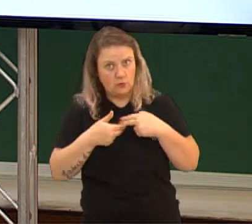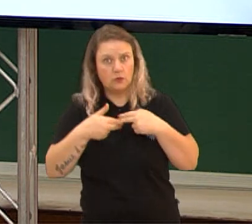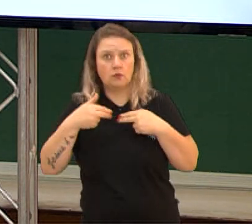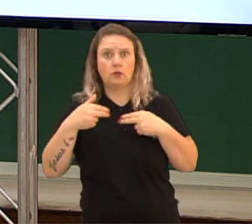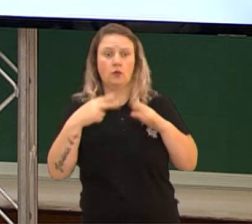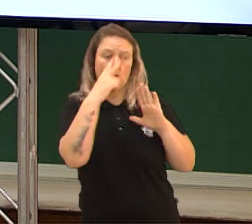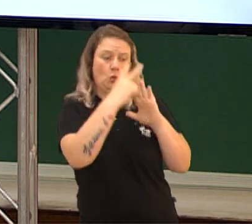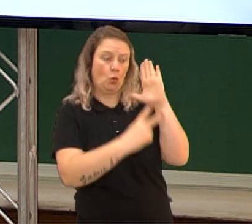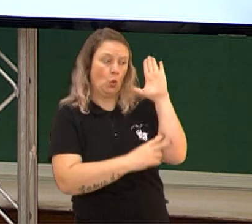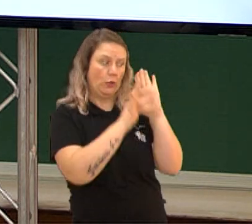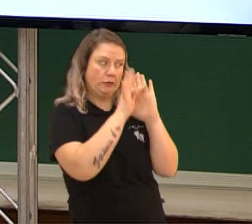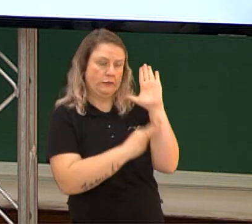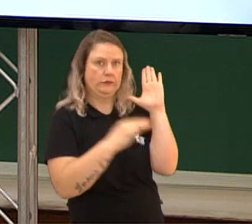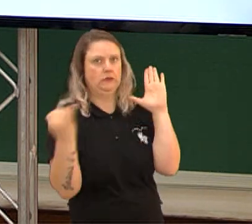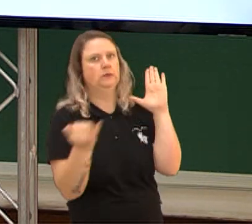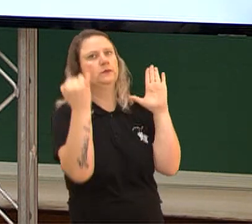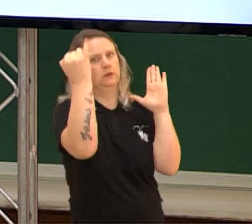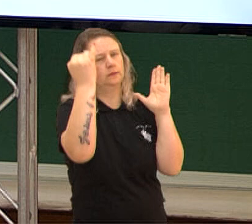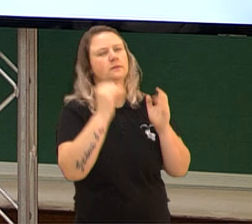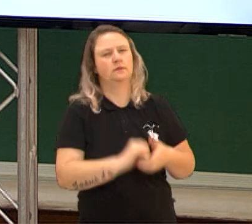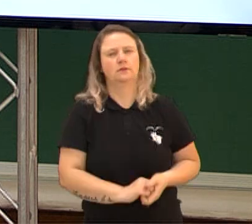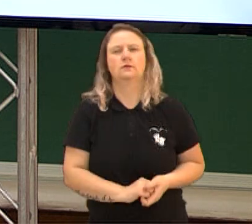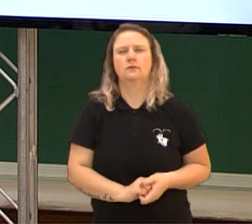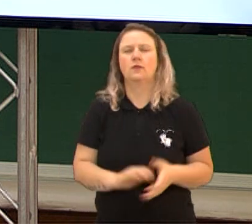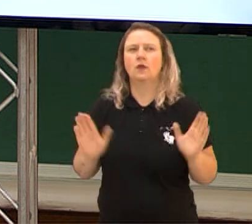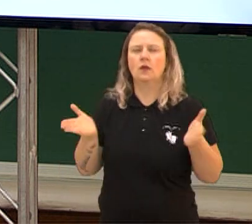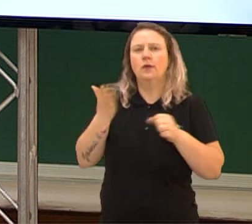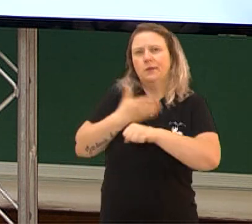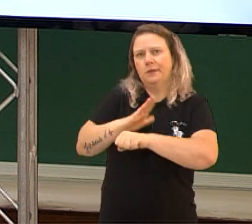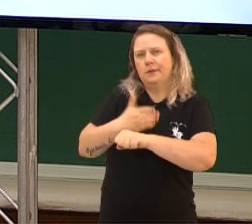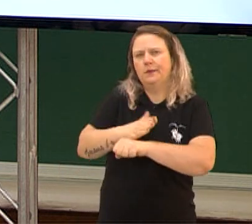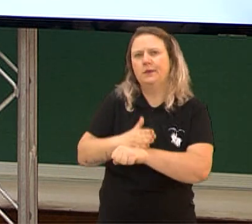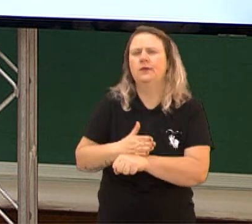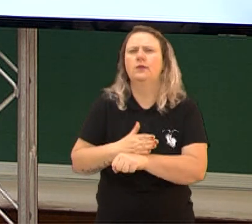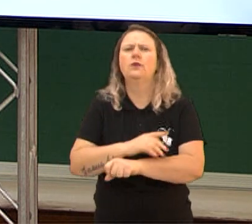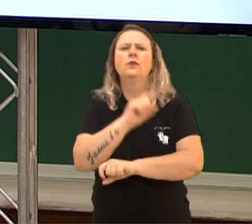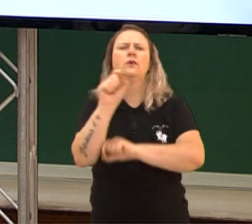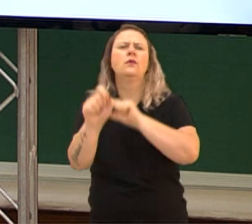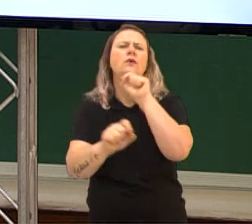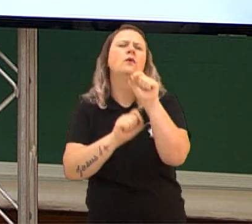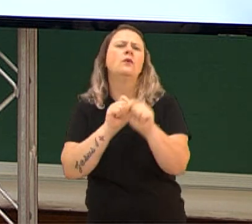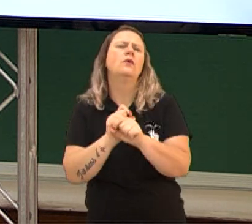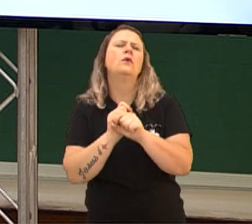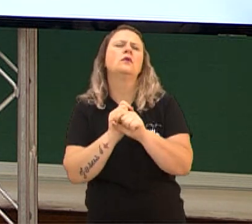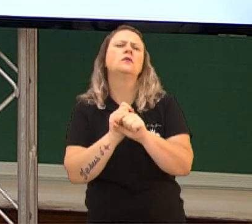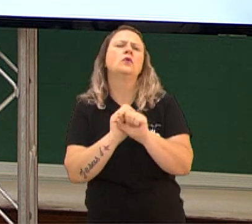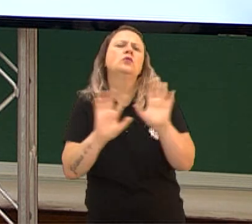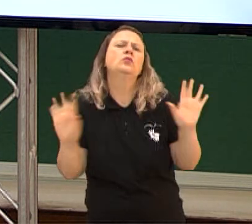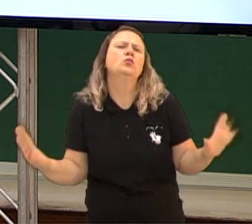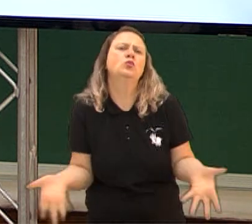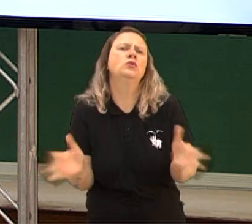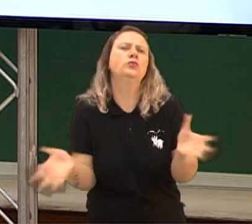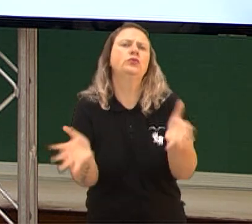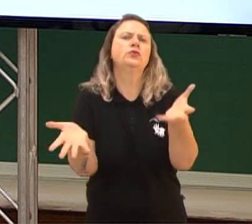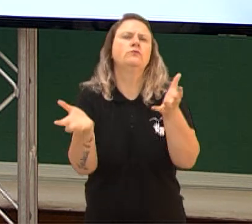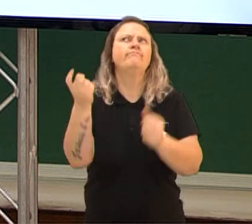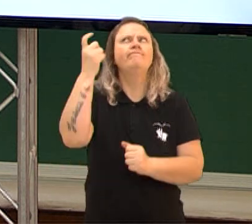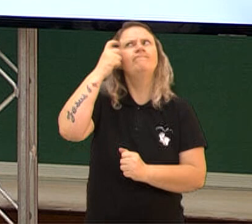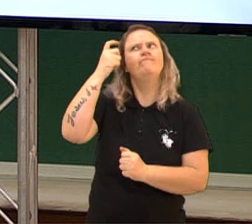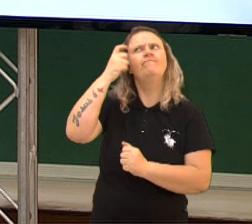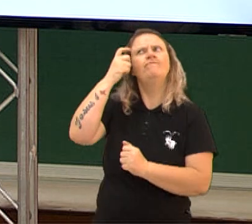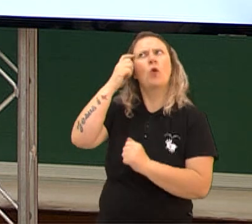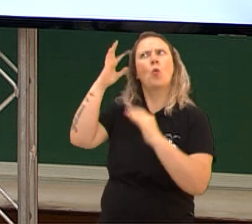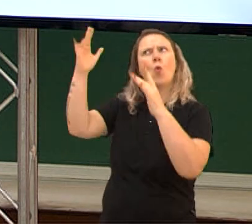fazendo as contas, vai ser algo desse tipo. Certo? O que eu aguço você a pensar? Se eu